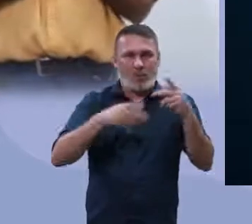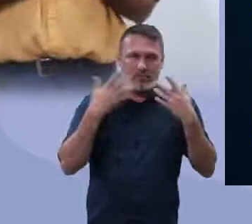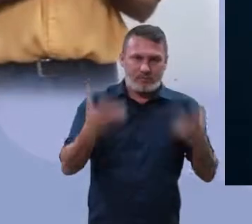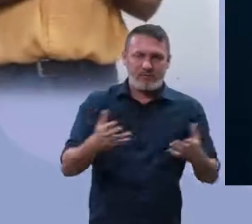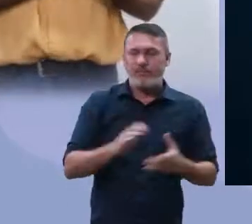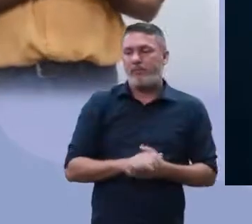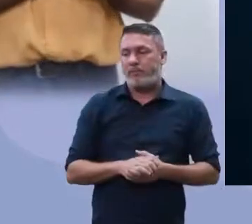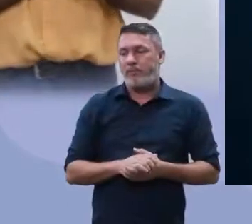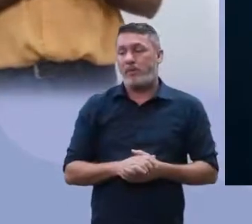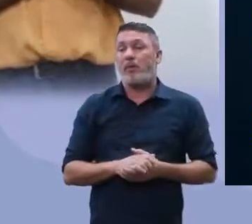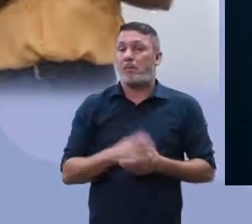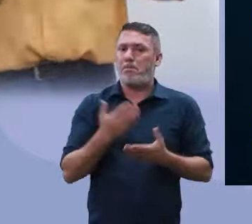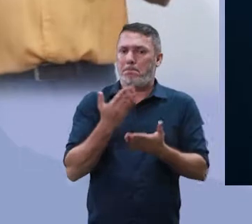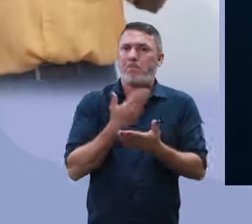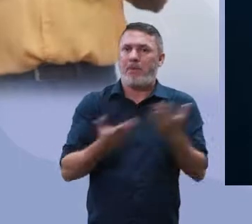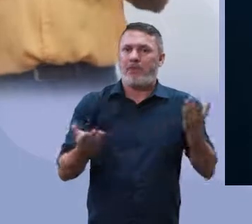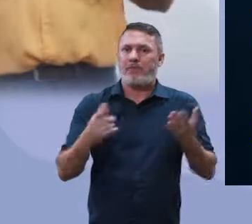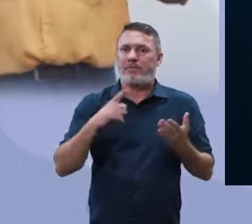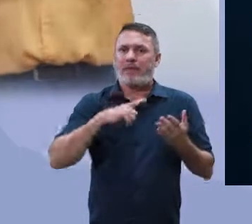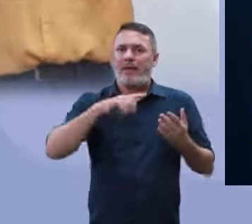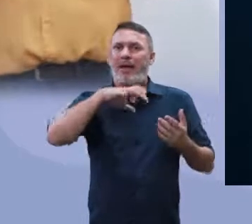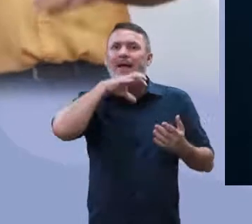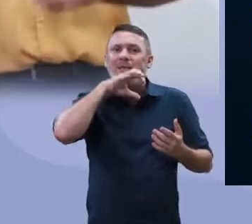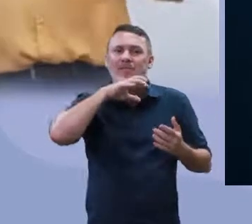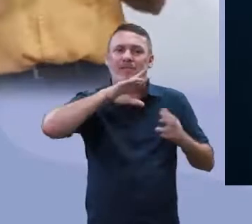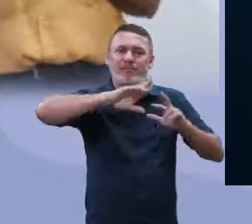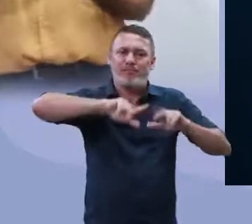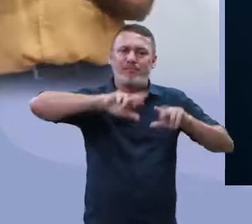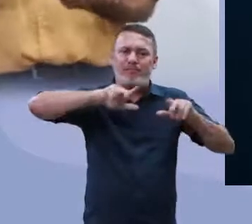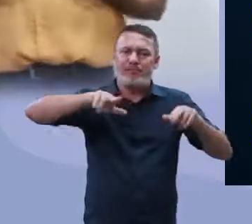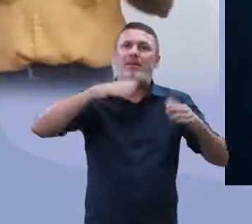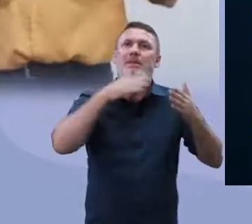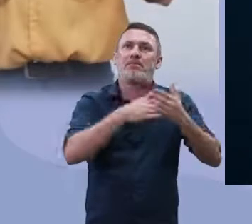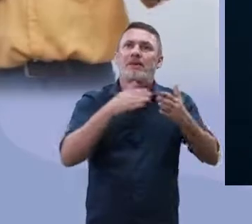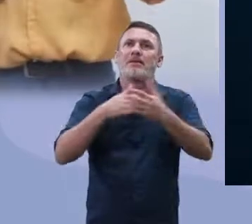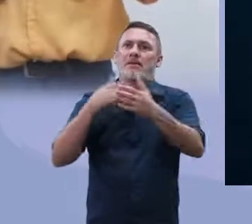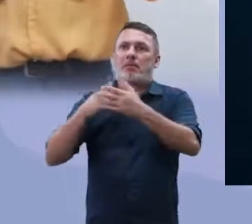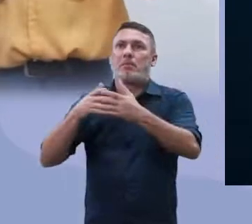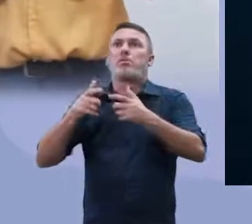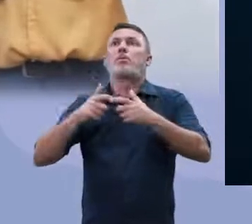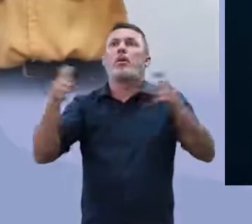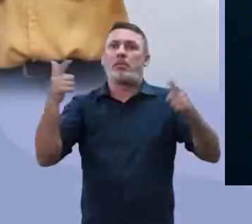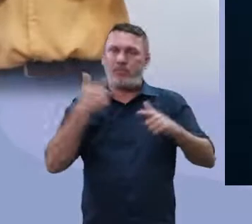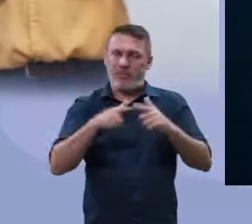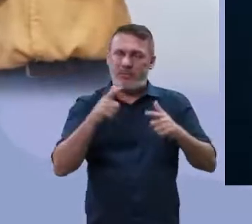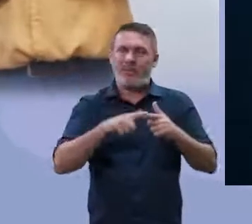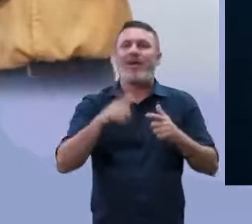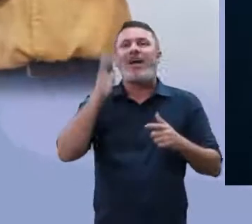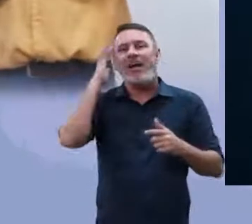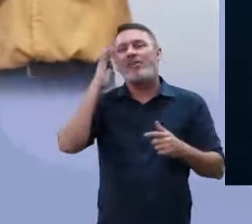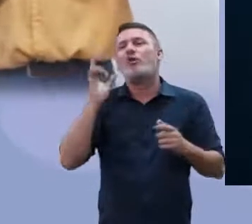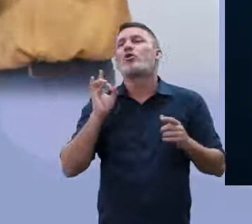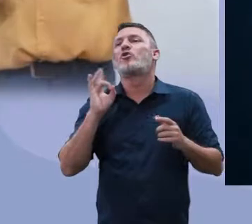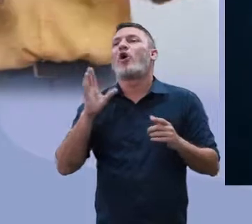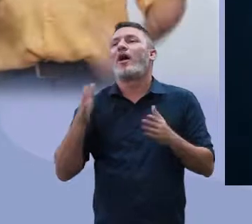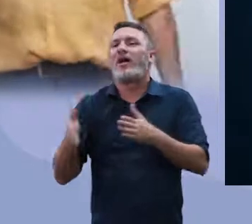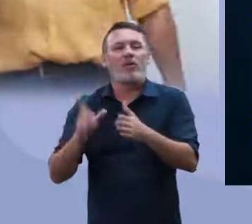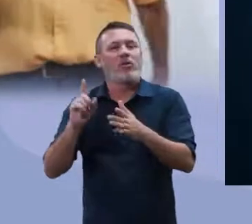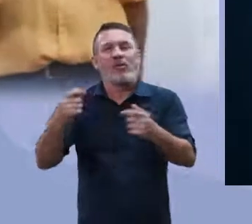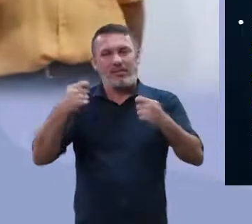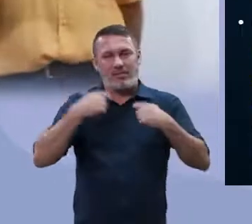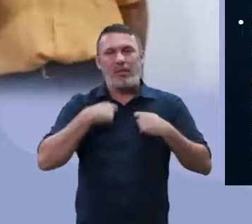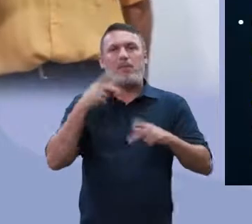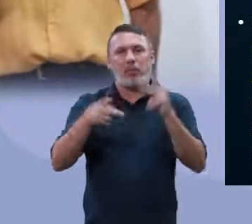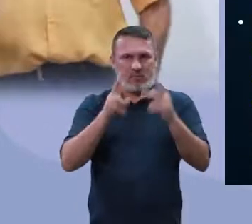Então, essa perda, né, de biodiversidade, ela gera inúmeros impactos, e esses impactos acabam chegando até